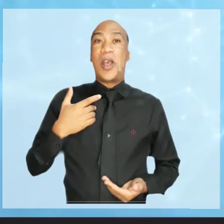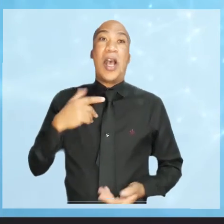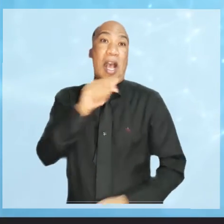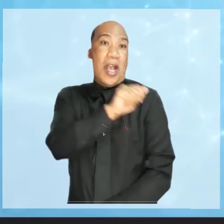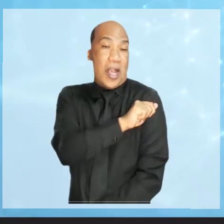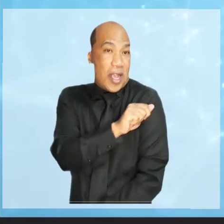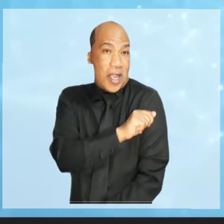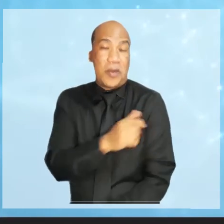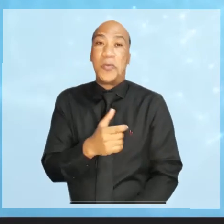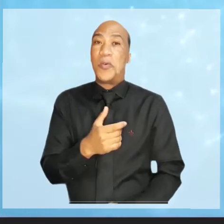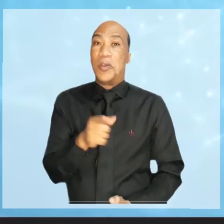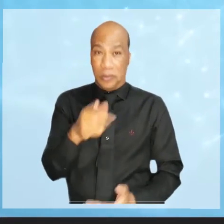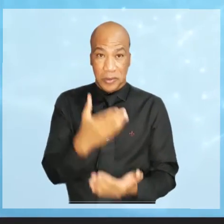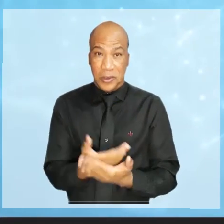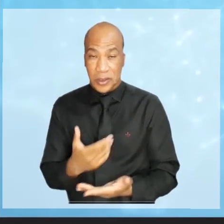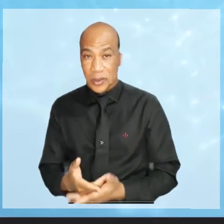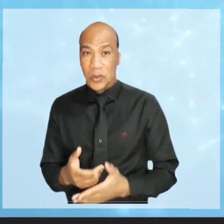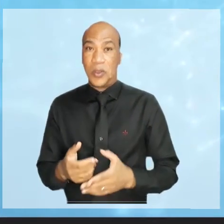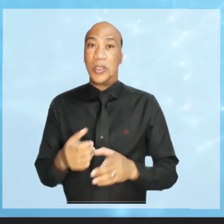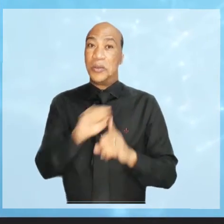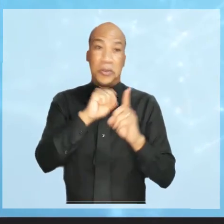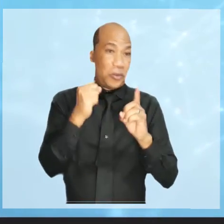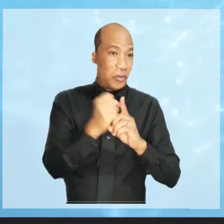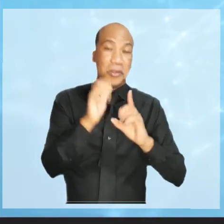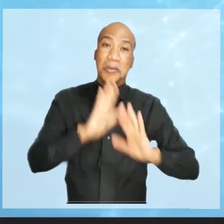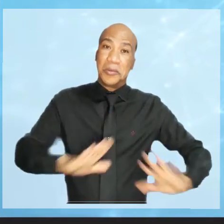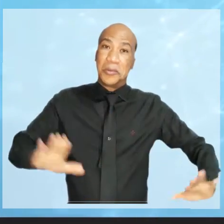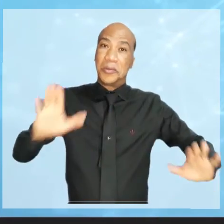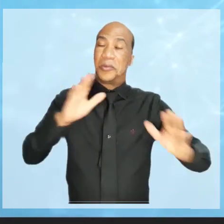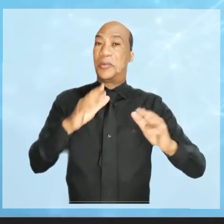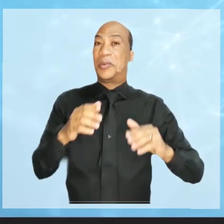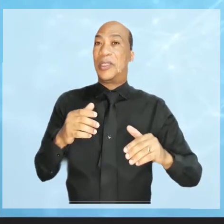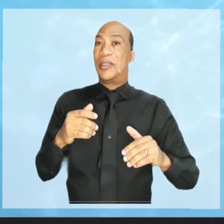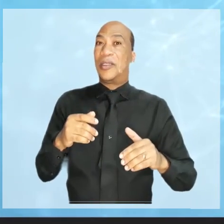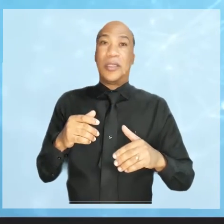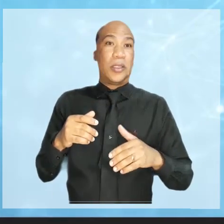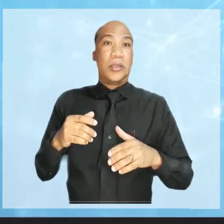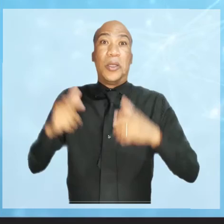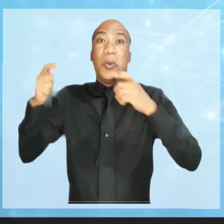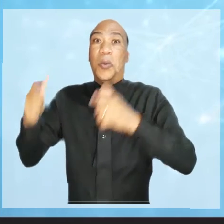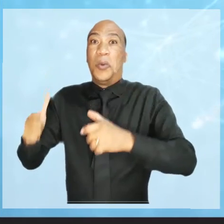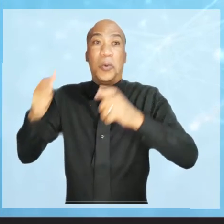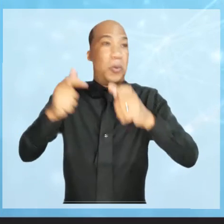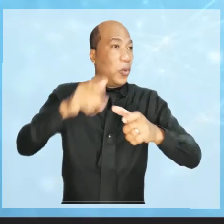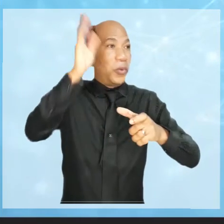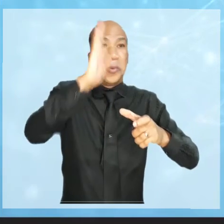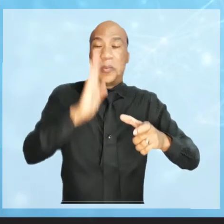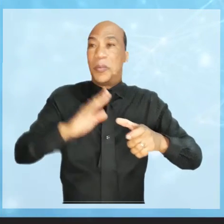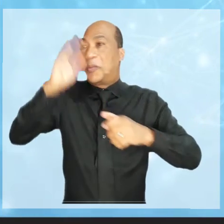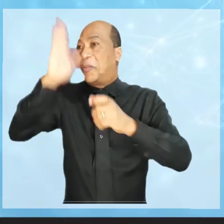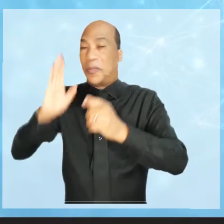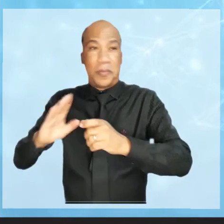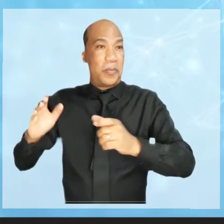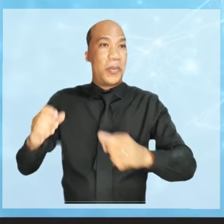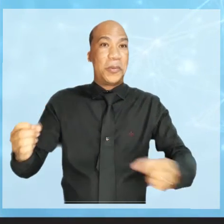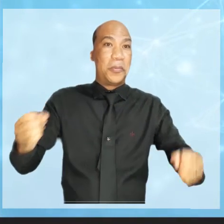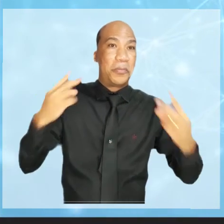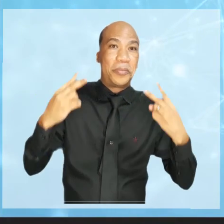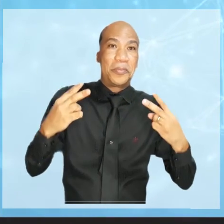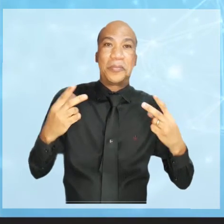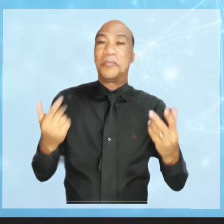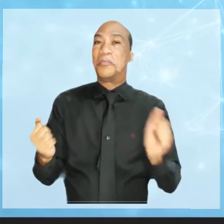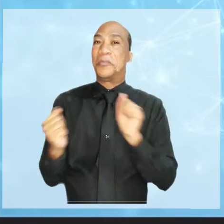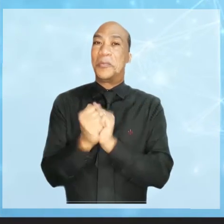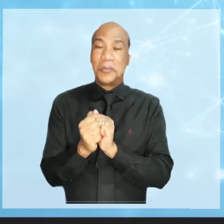país para se juntar a nós. A todos vocês, o nosso muito obrigado.